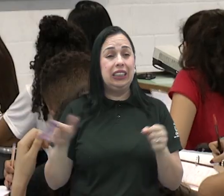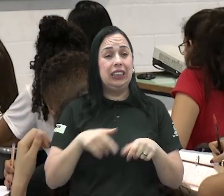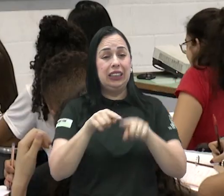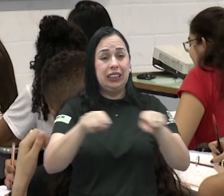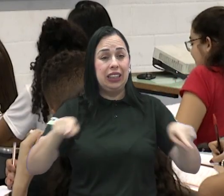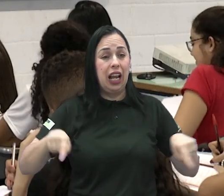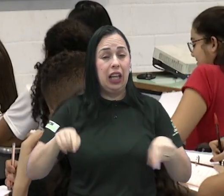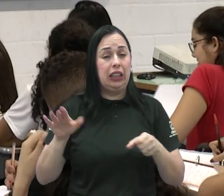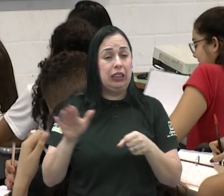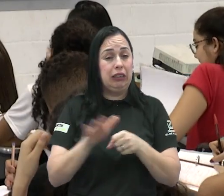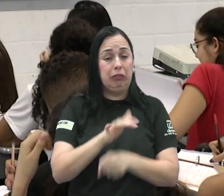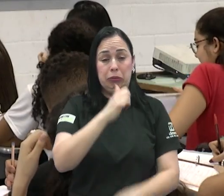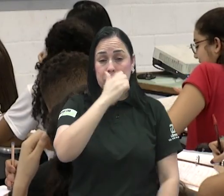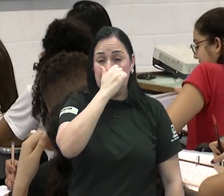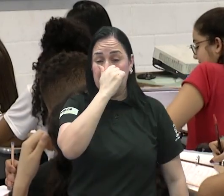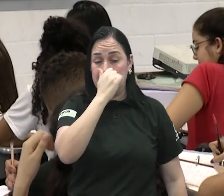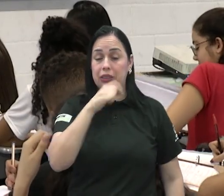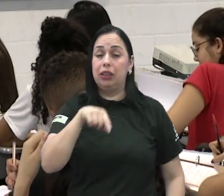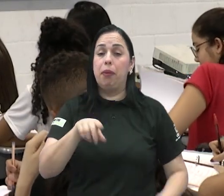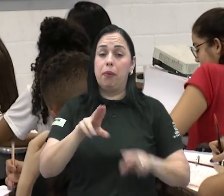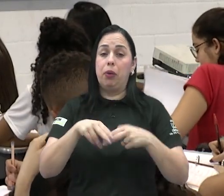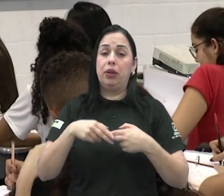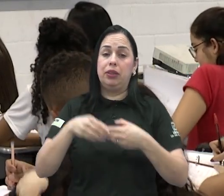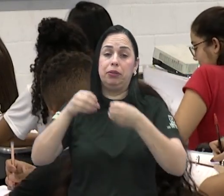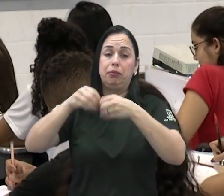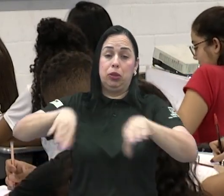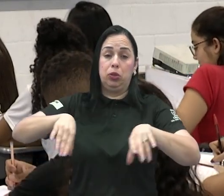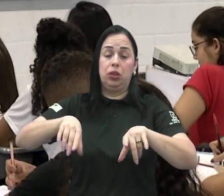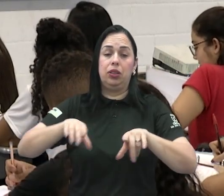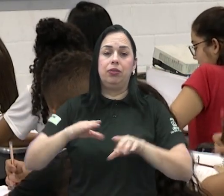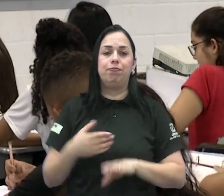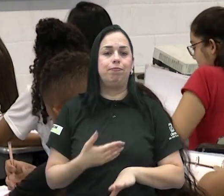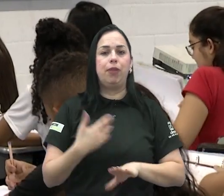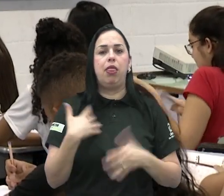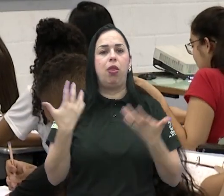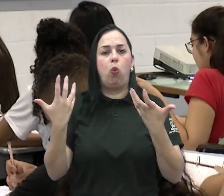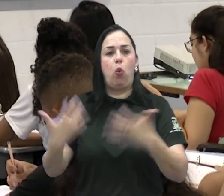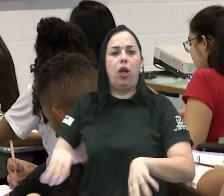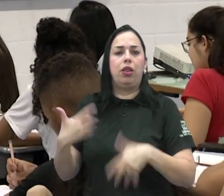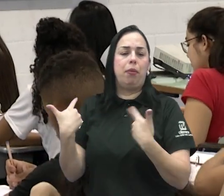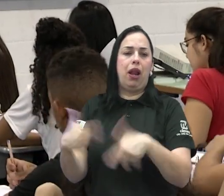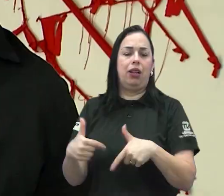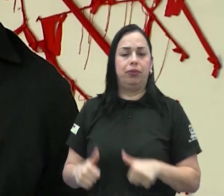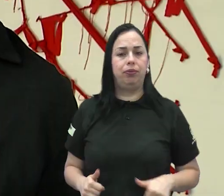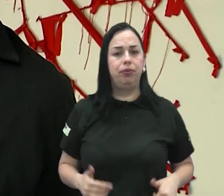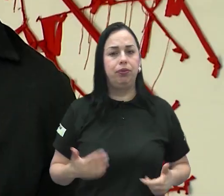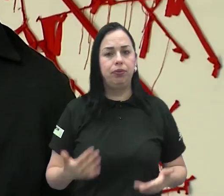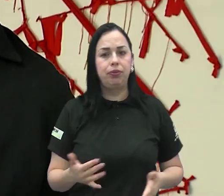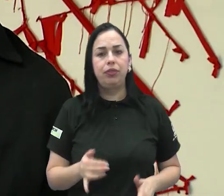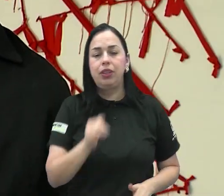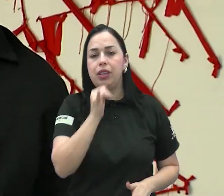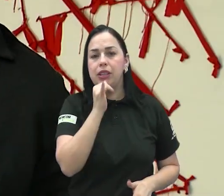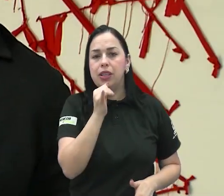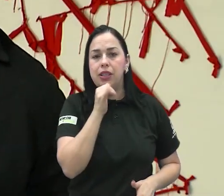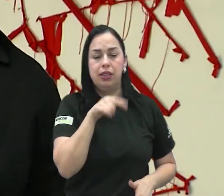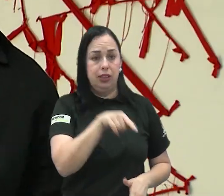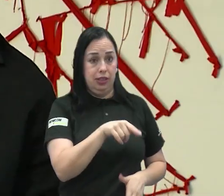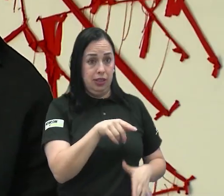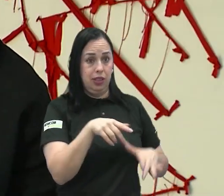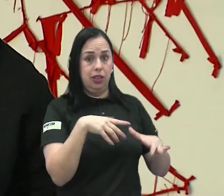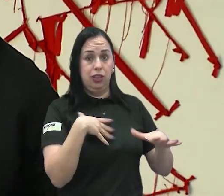salas lotadas aumentam a precarização e afastam novos profissionais. É muito comum você pegar